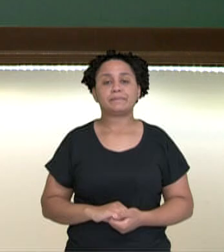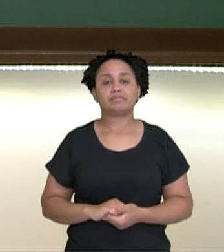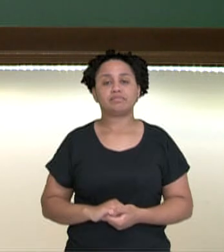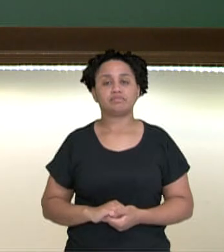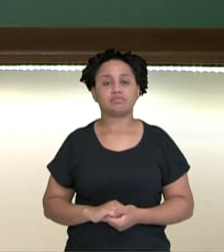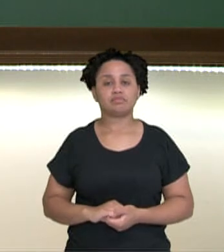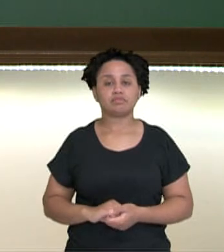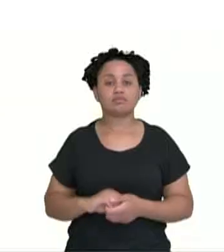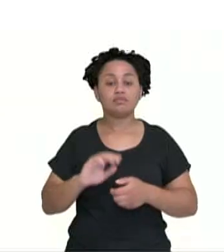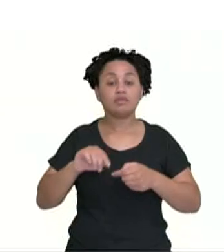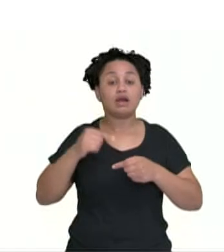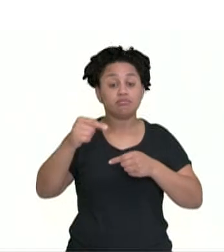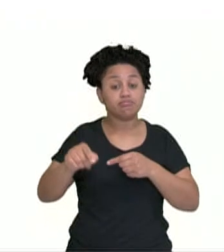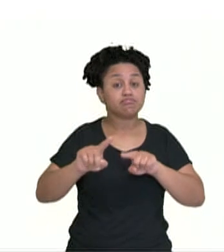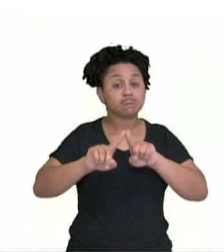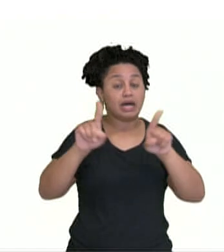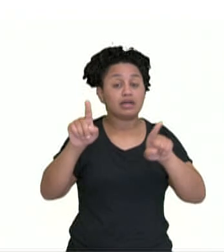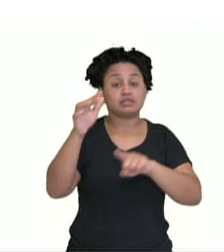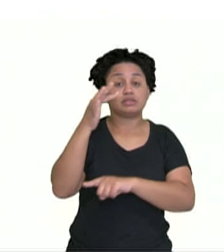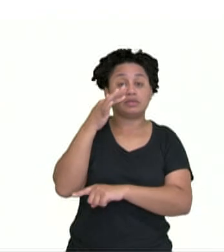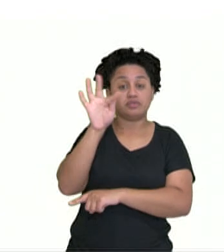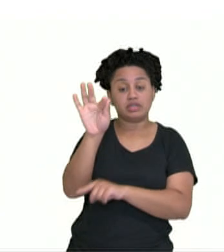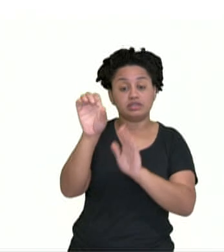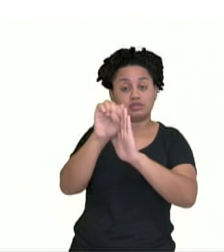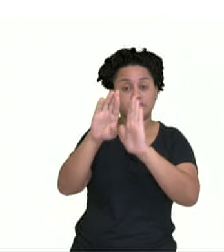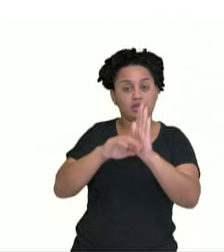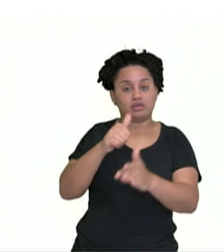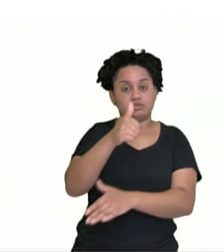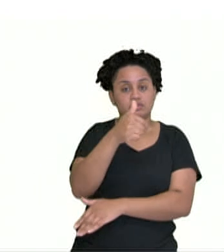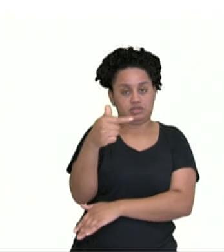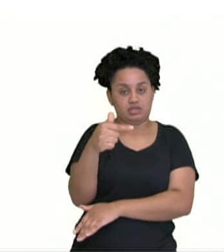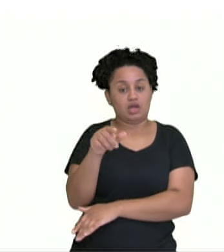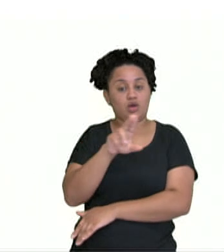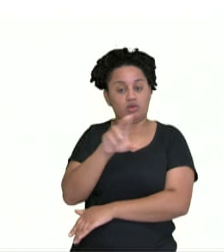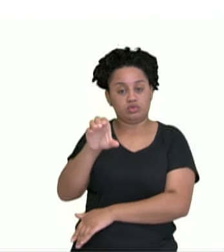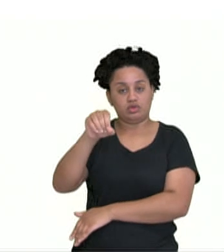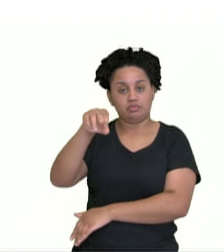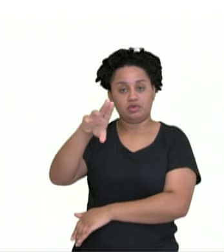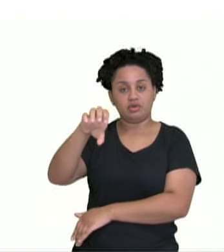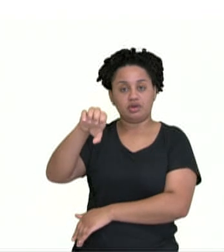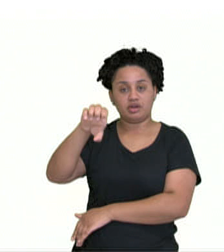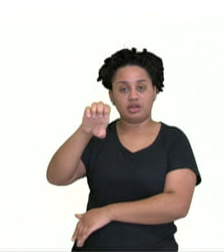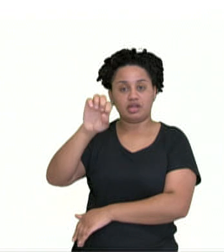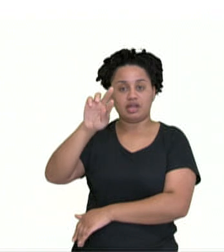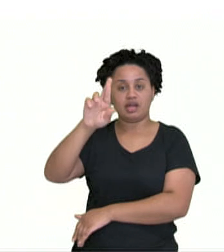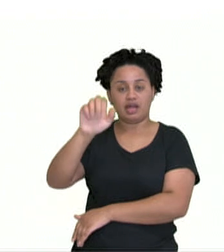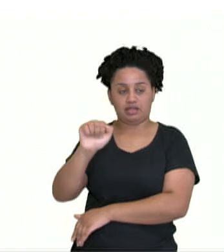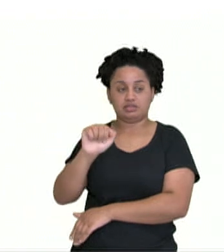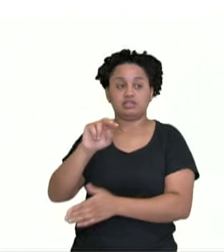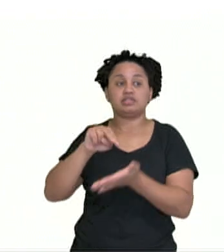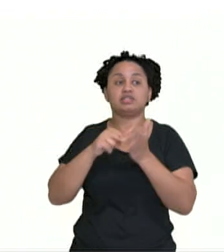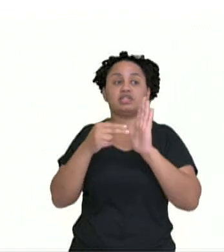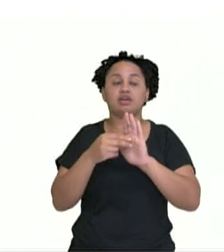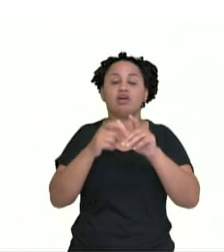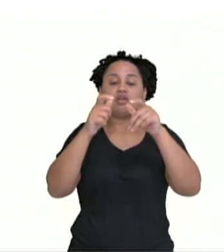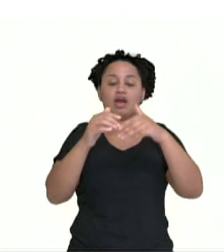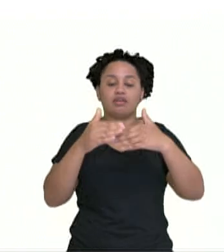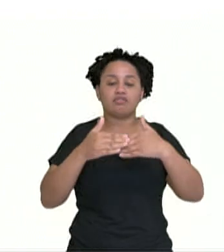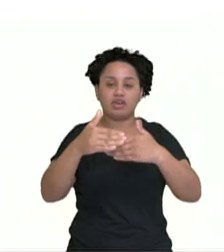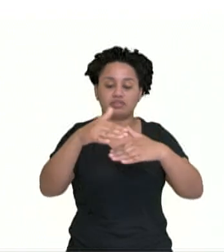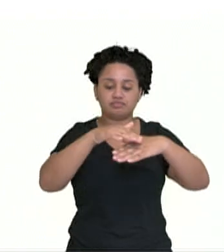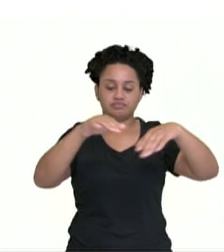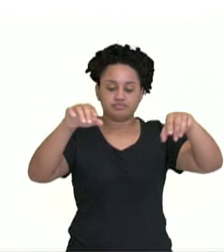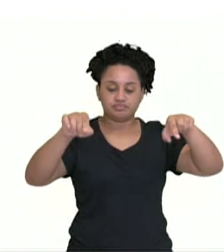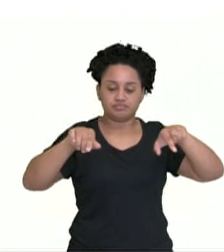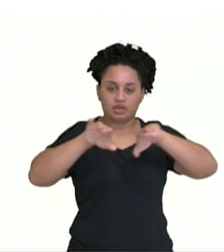Já na França do século XVII, o nome orquestra definia o local em frente ao palco